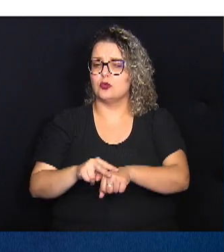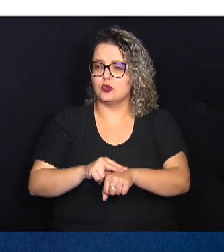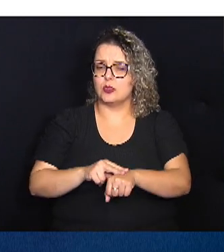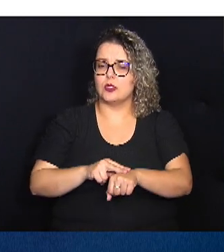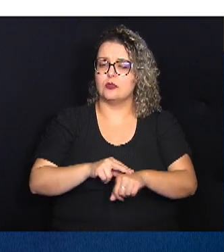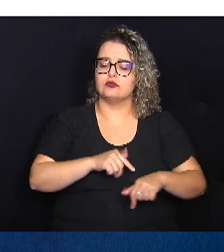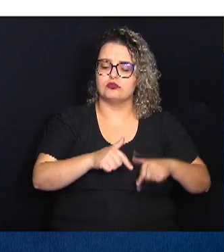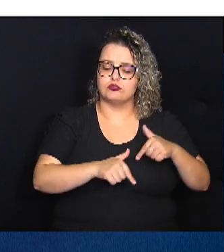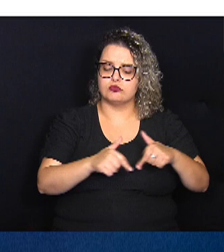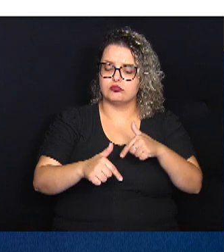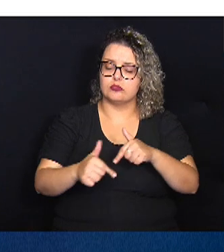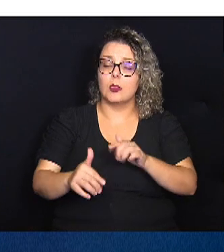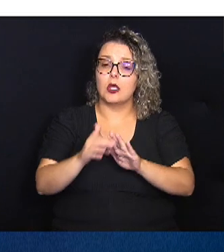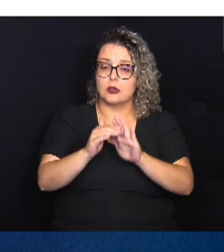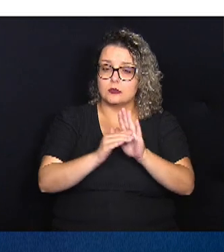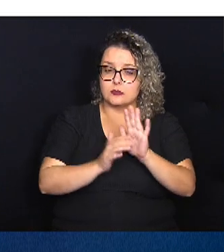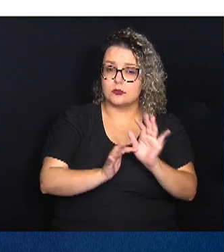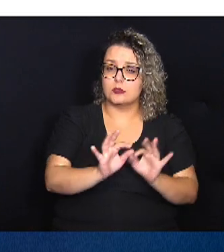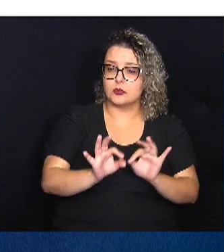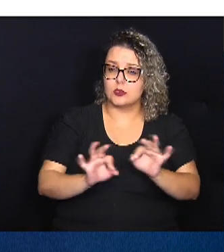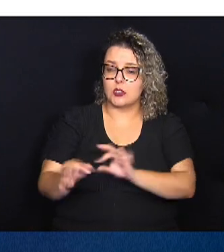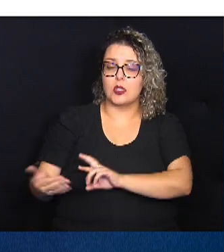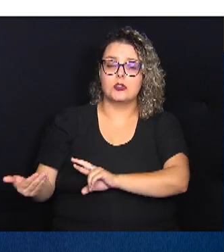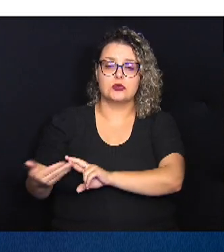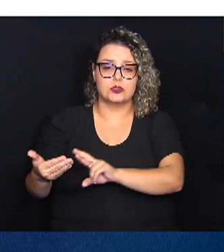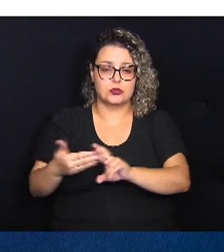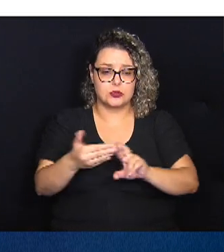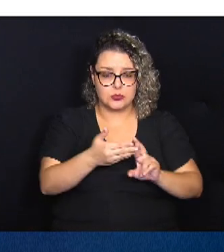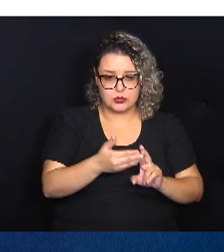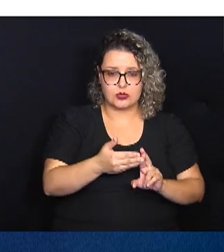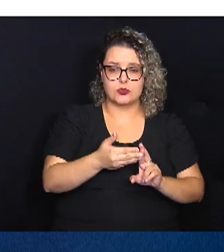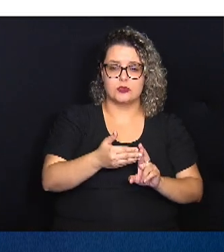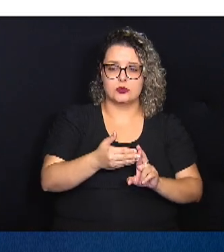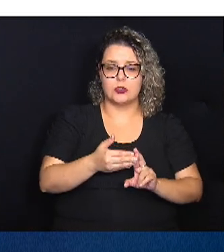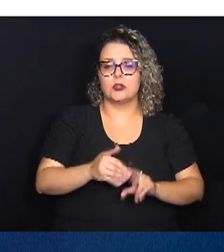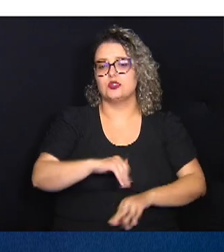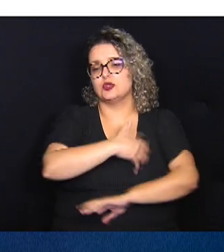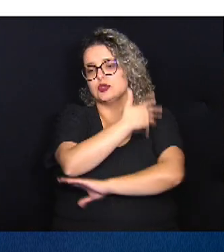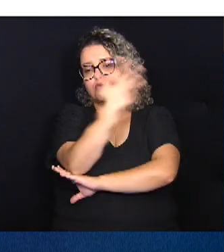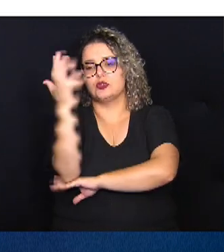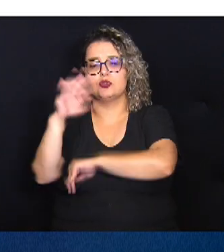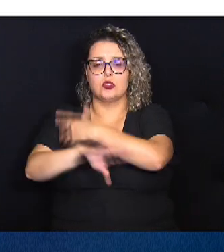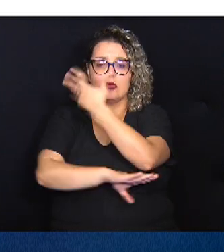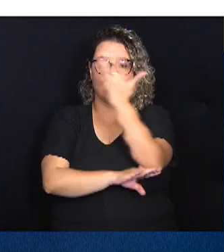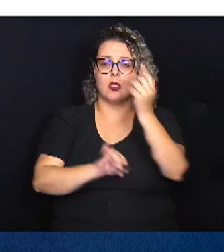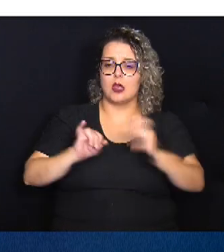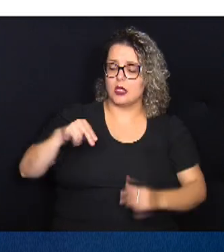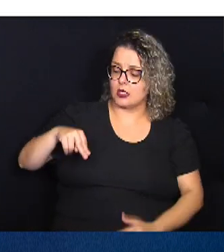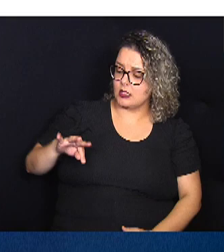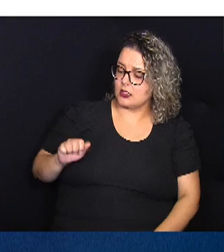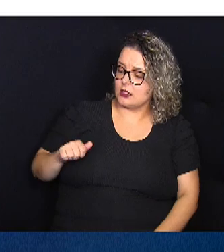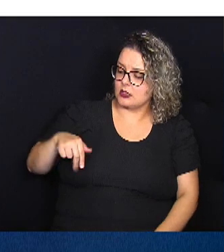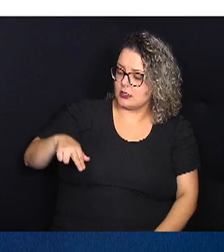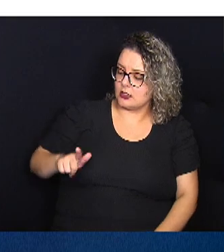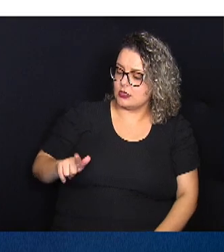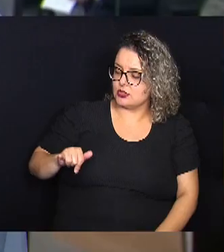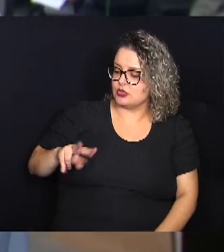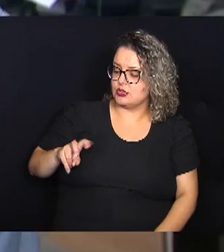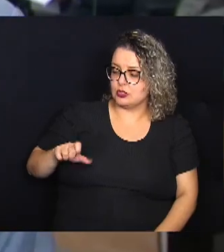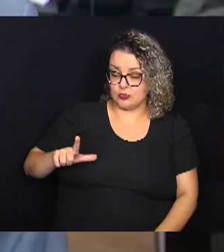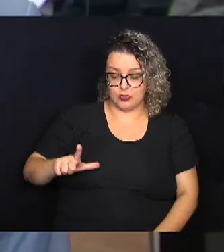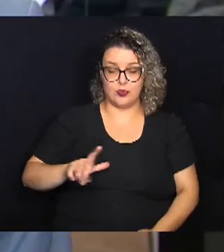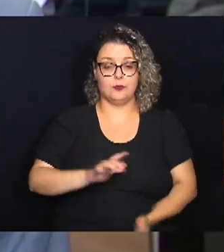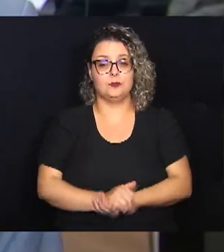registro de instrumentos representativos dos ativos de natureza intangível, denominado Tesouro